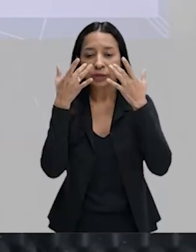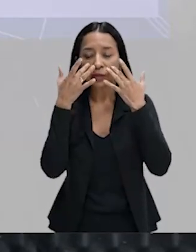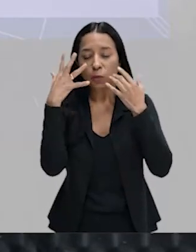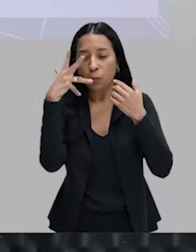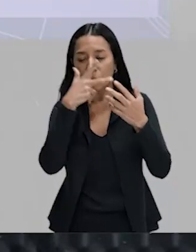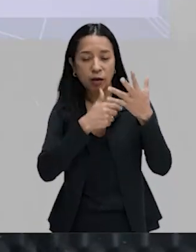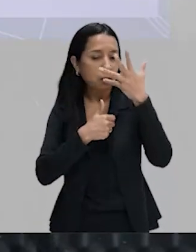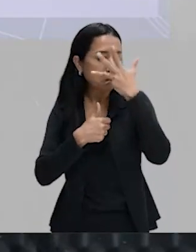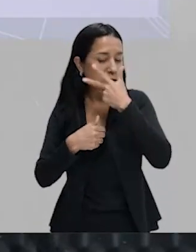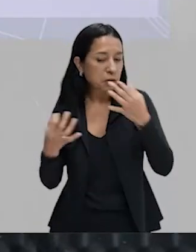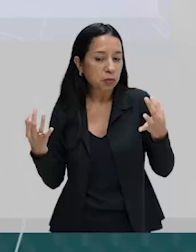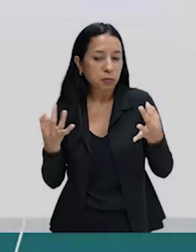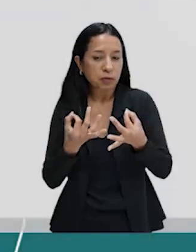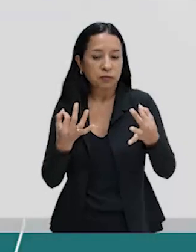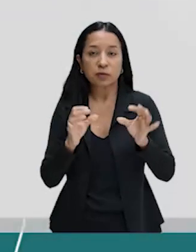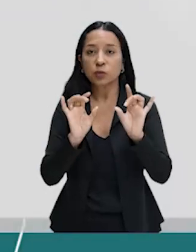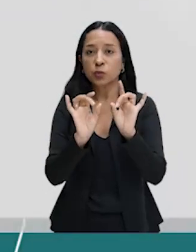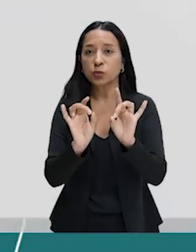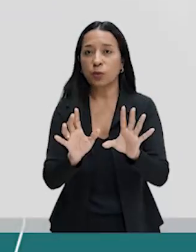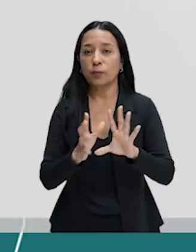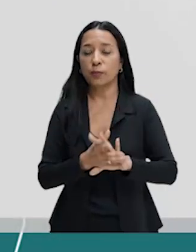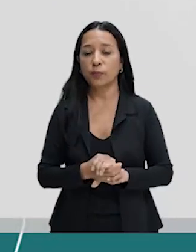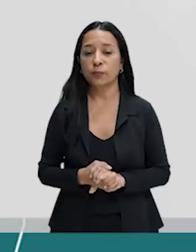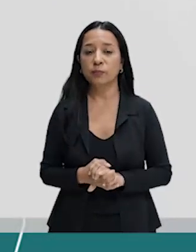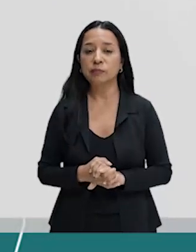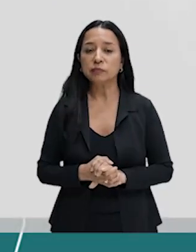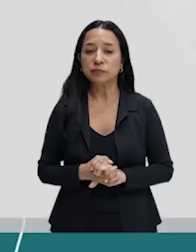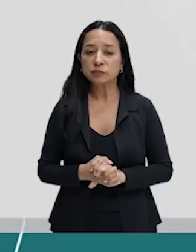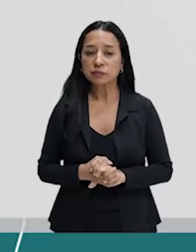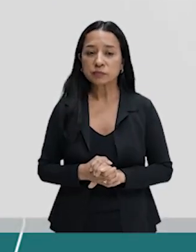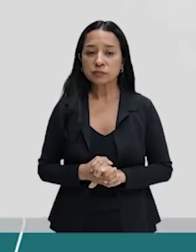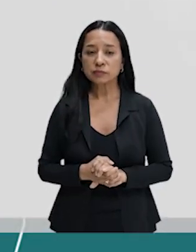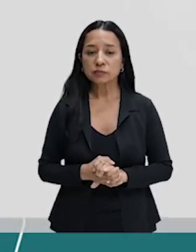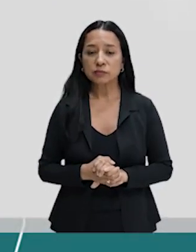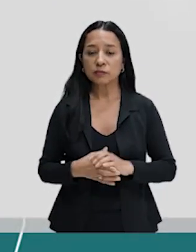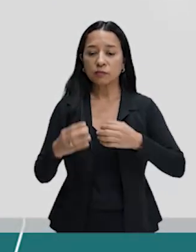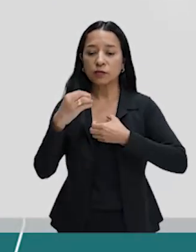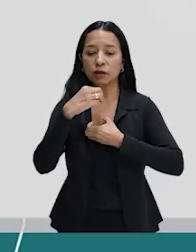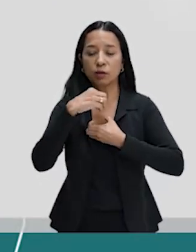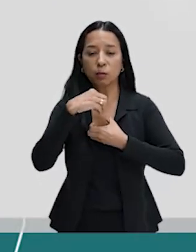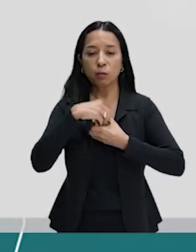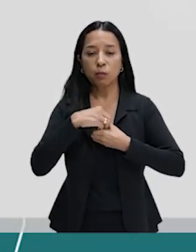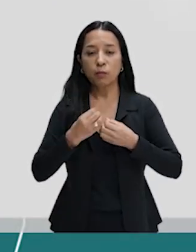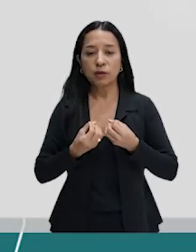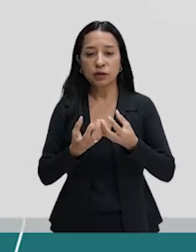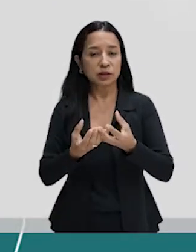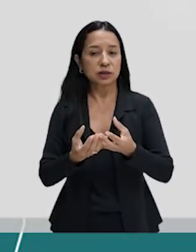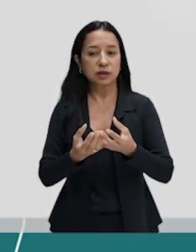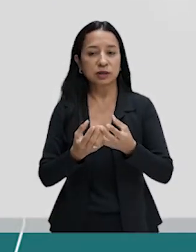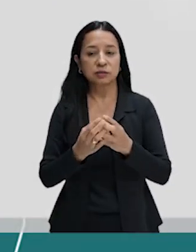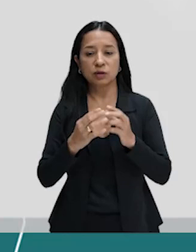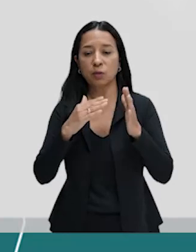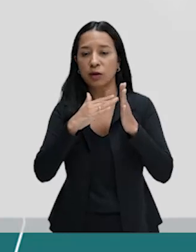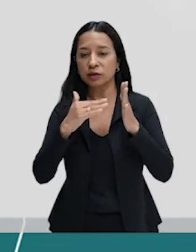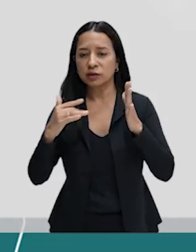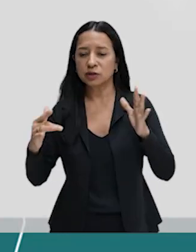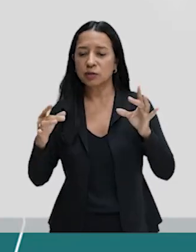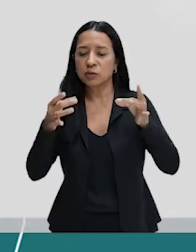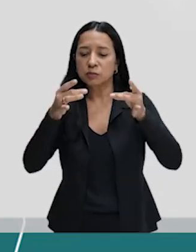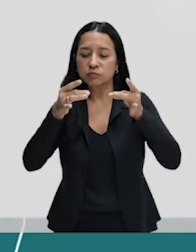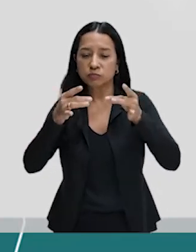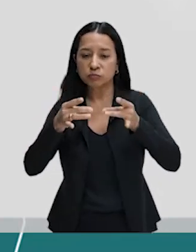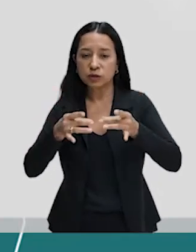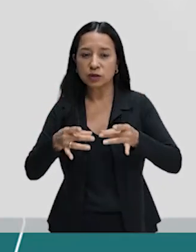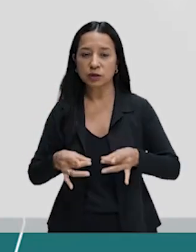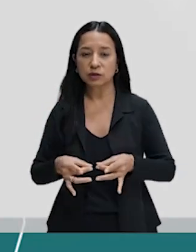e só. Os parnasianos são esteticamente detalhistas e preocupados com